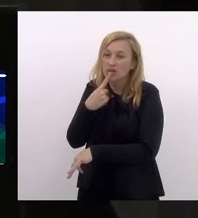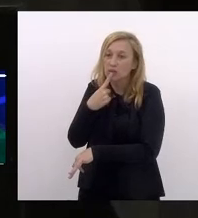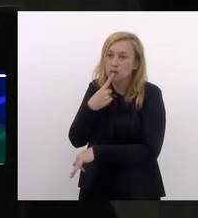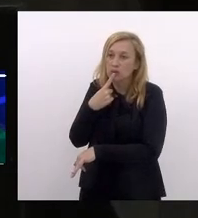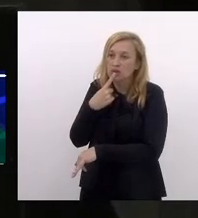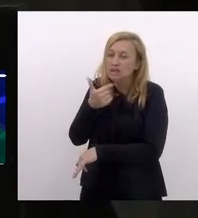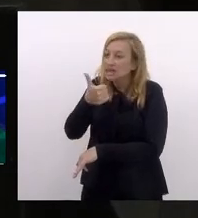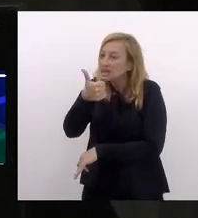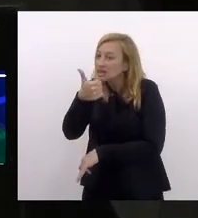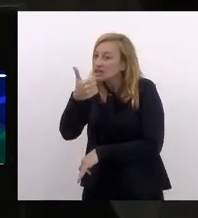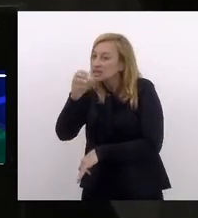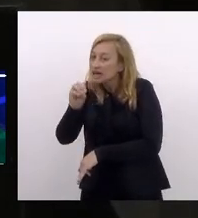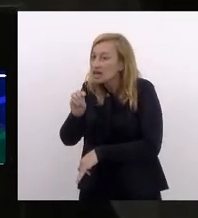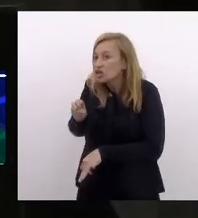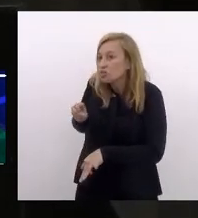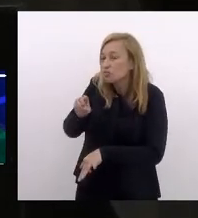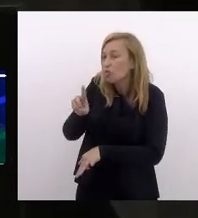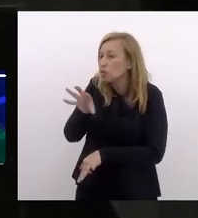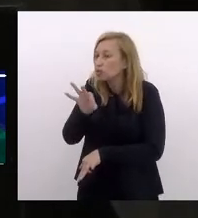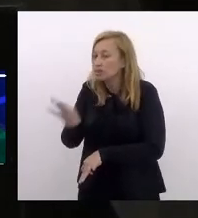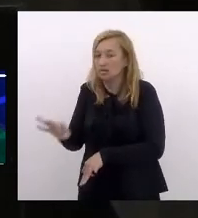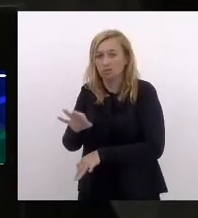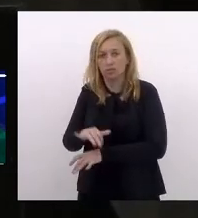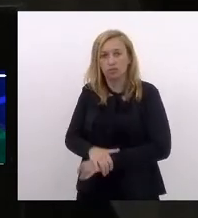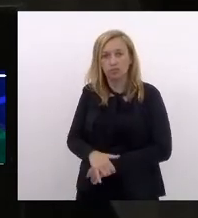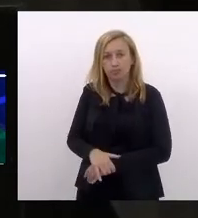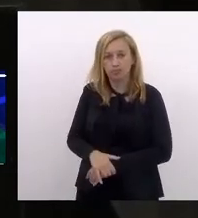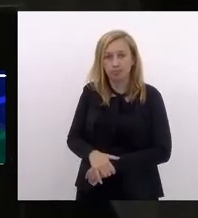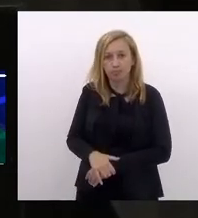dos 10 pontos percentuais.